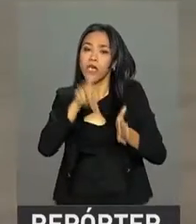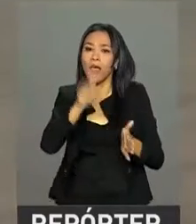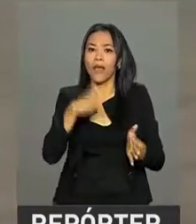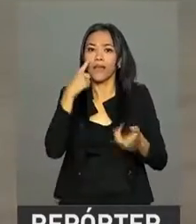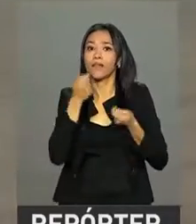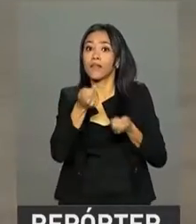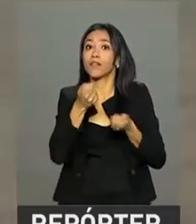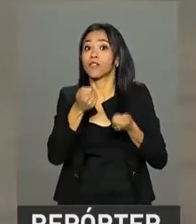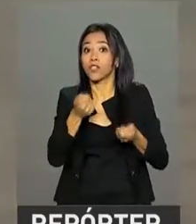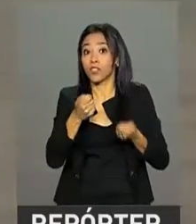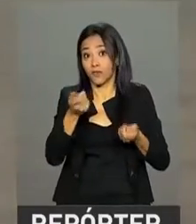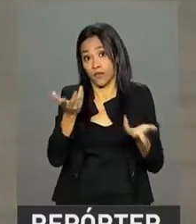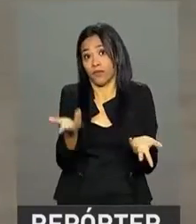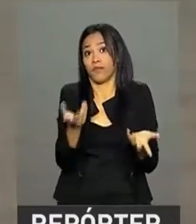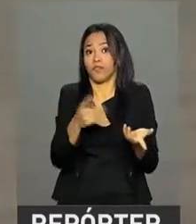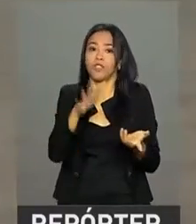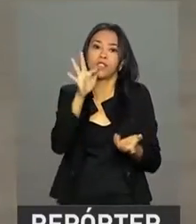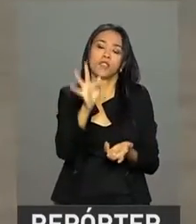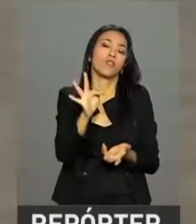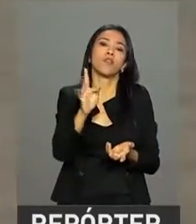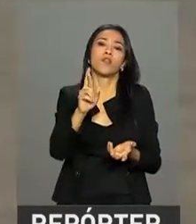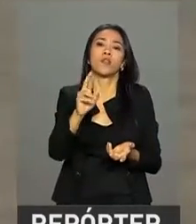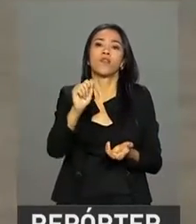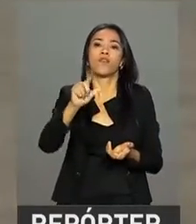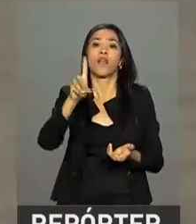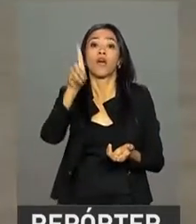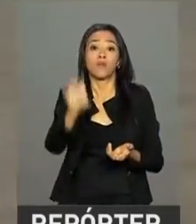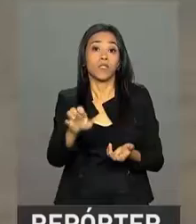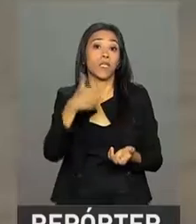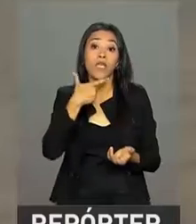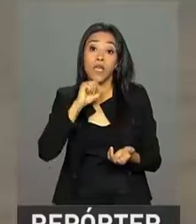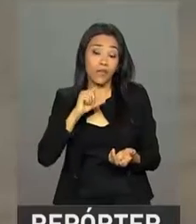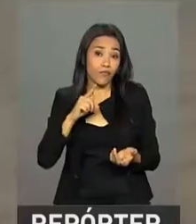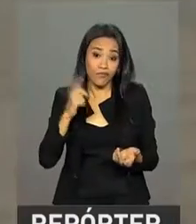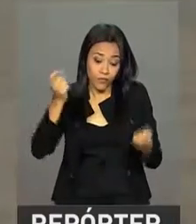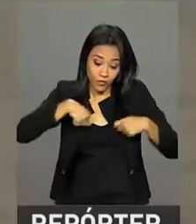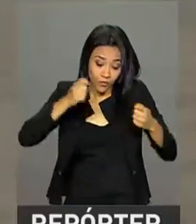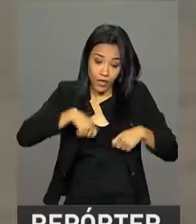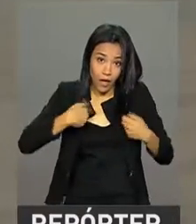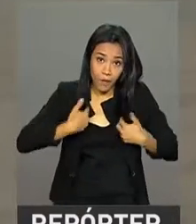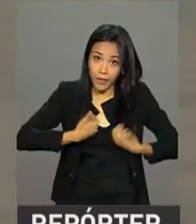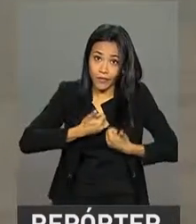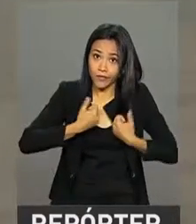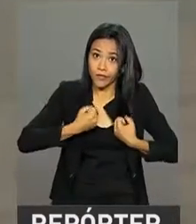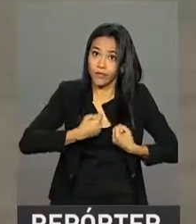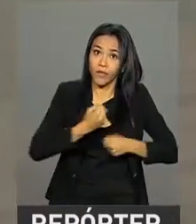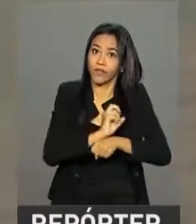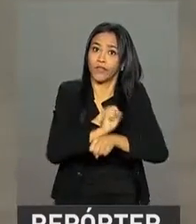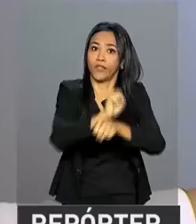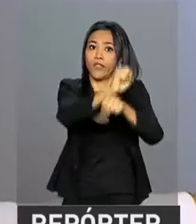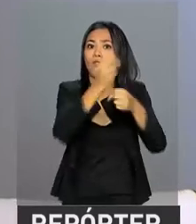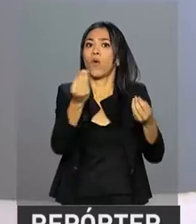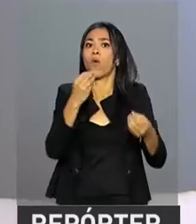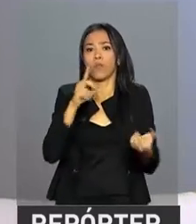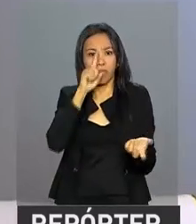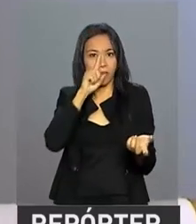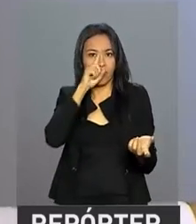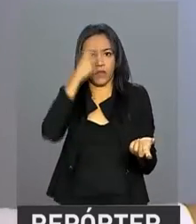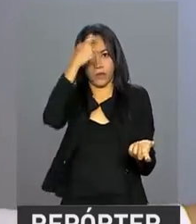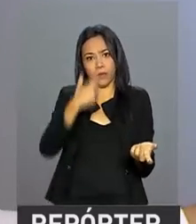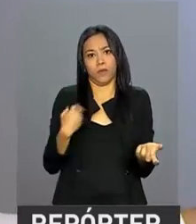de fraude e evitar que quem não tenha condições de dirigir continue colocando vidas em risco foram